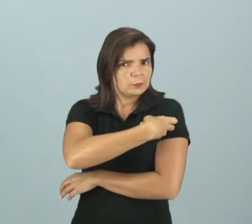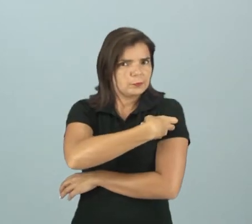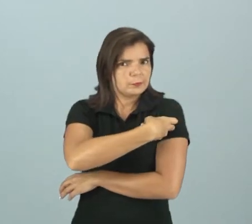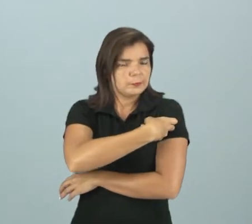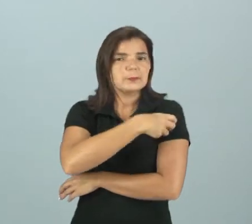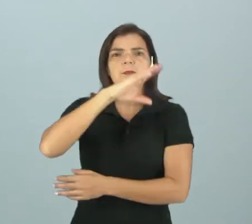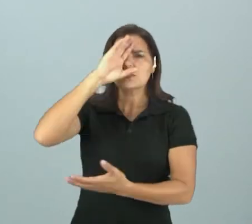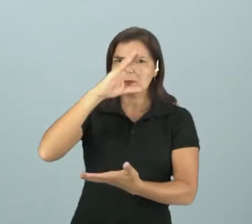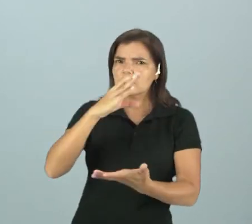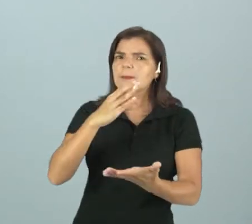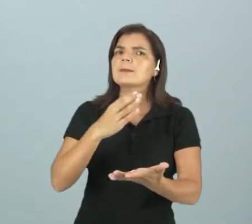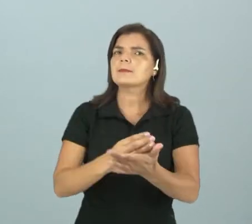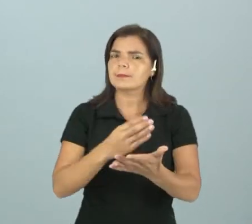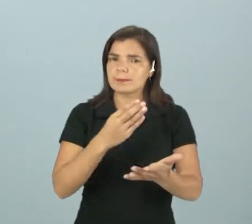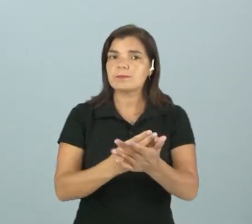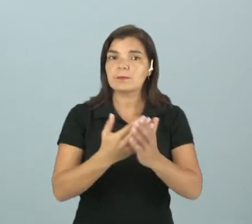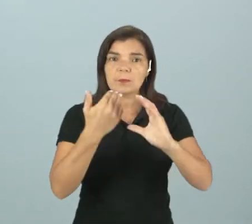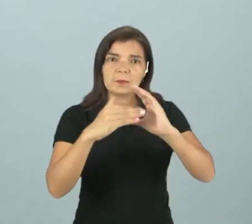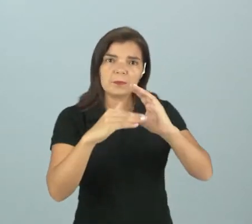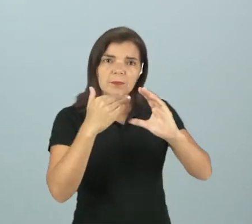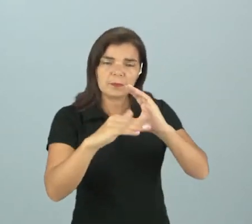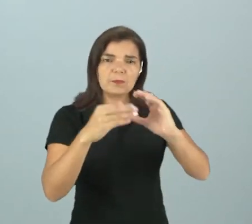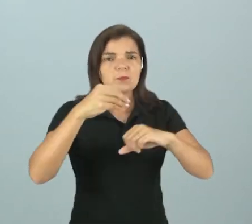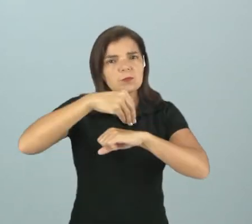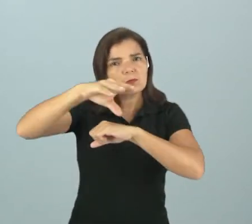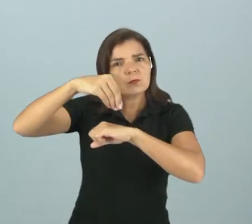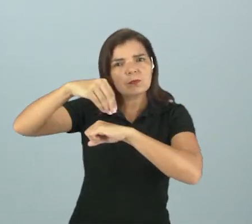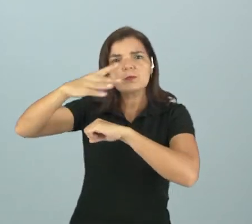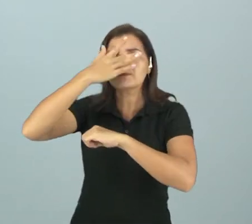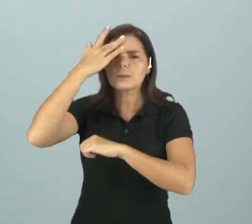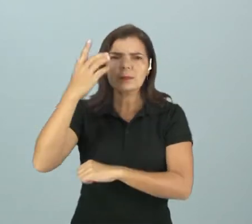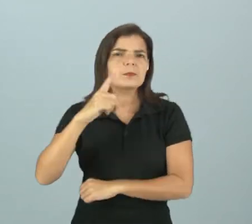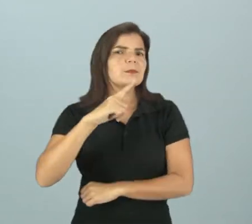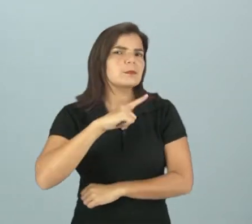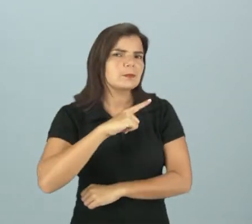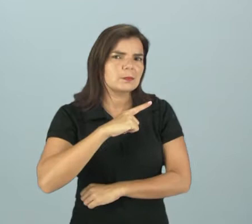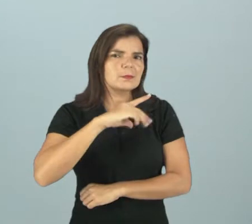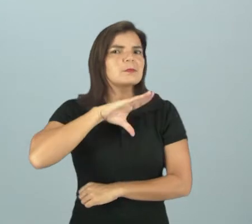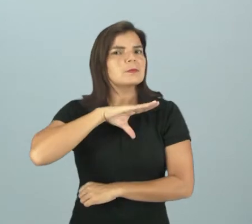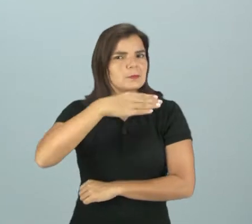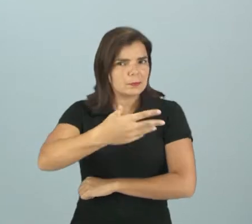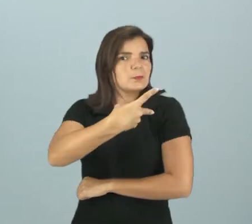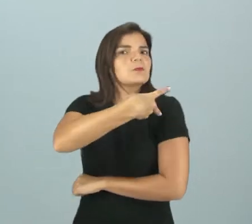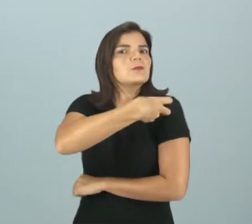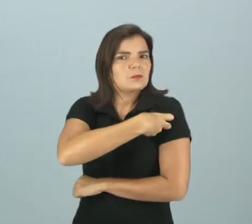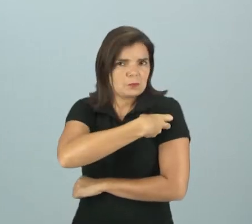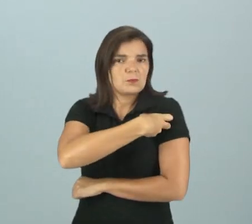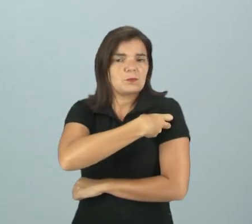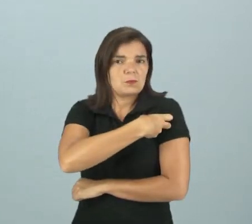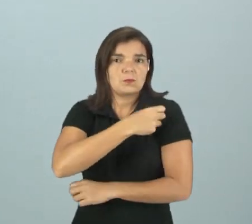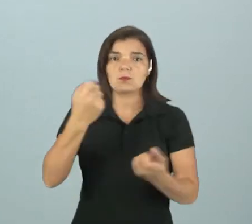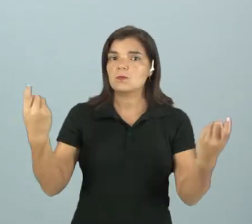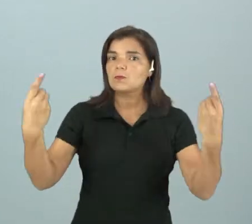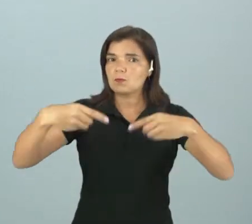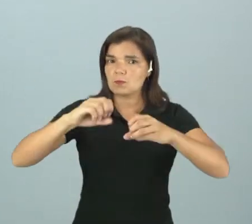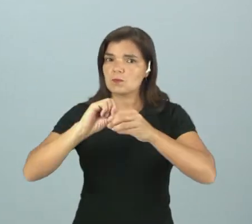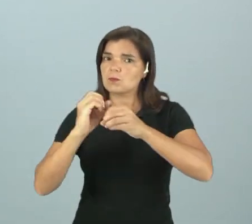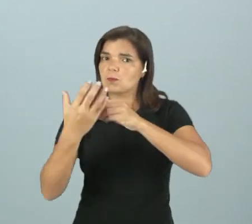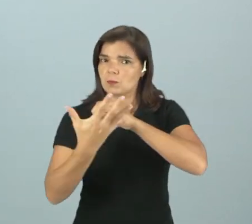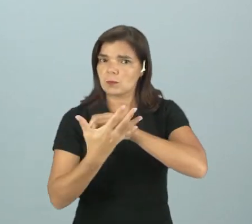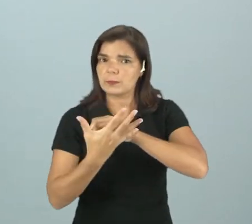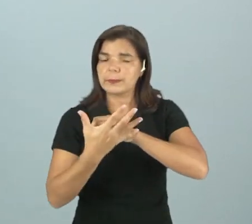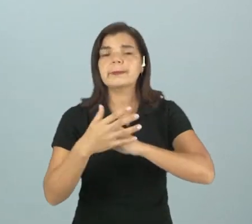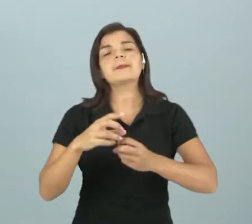vacina? Acreditando numa mensagem dessa veiculada, as pessoas teriam coragem de tomar a vacina contra a